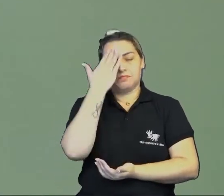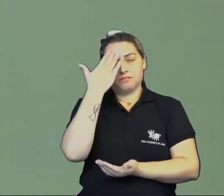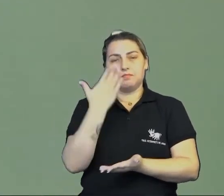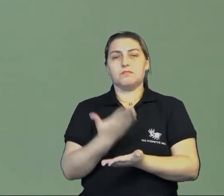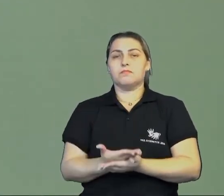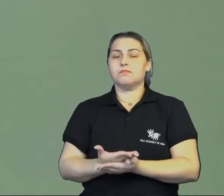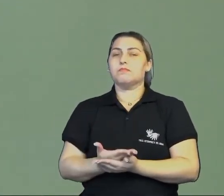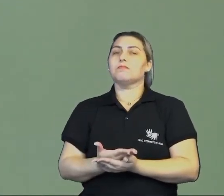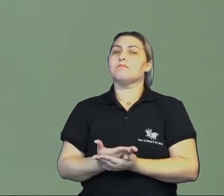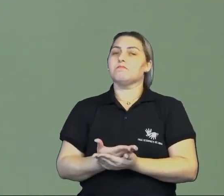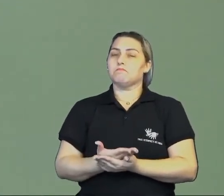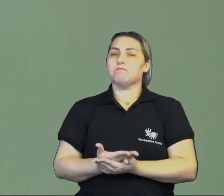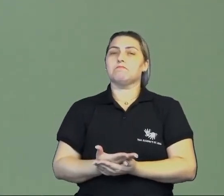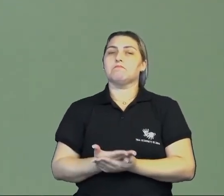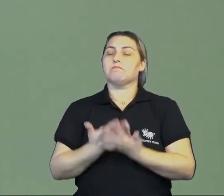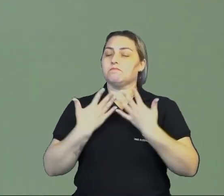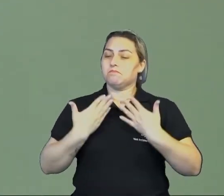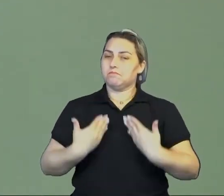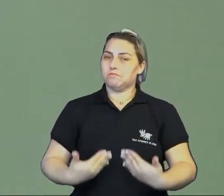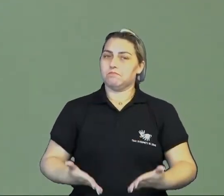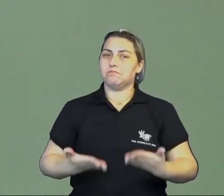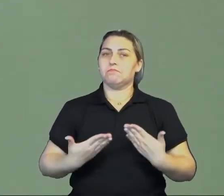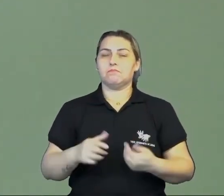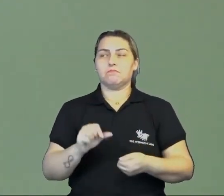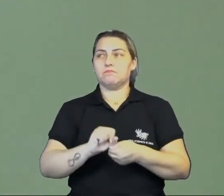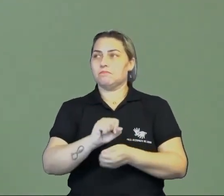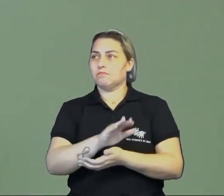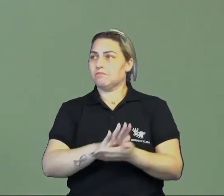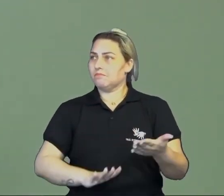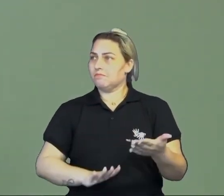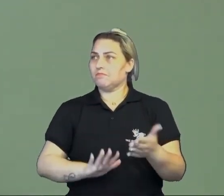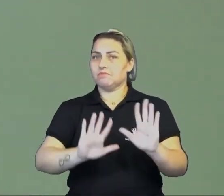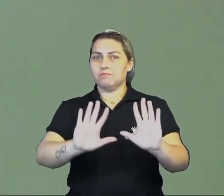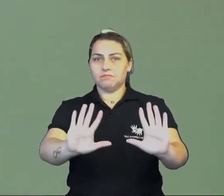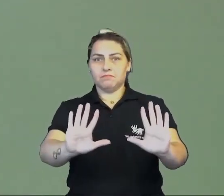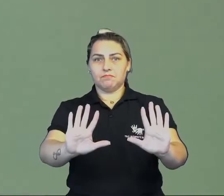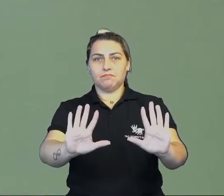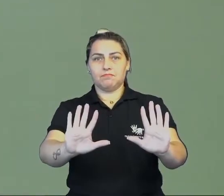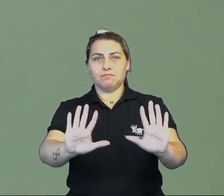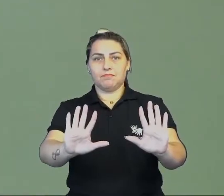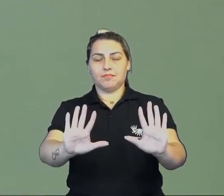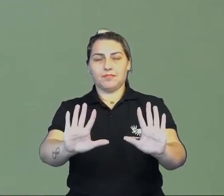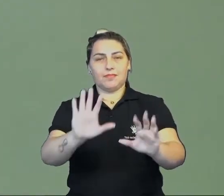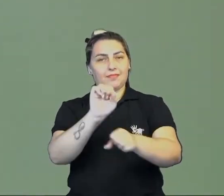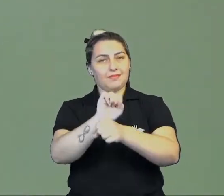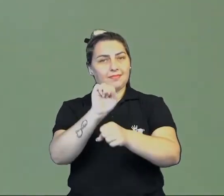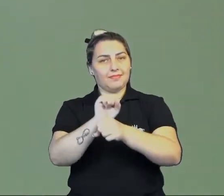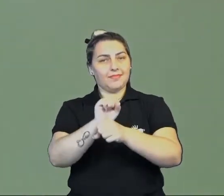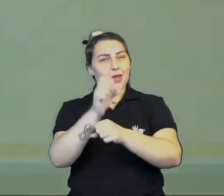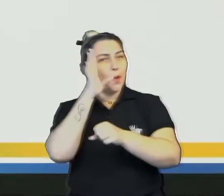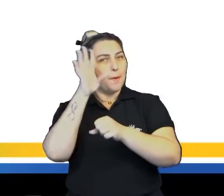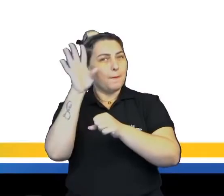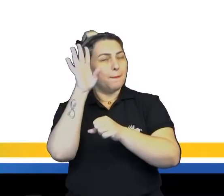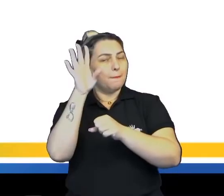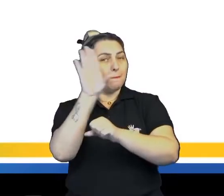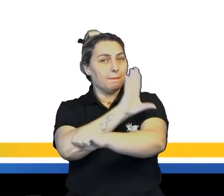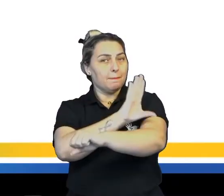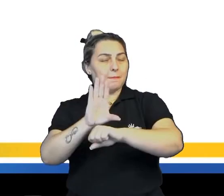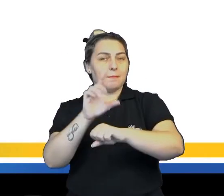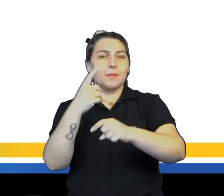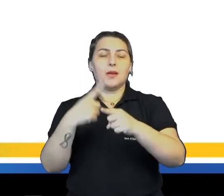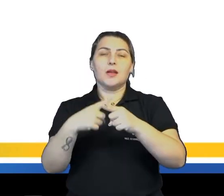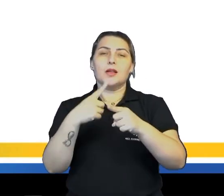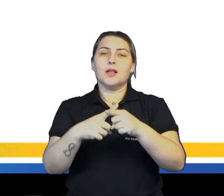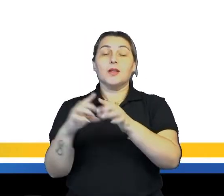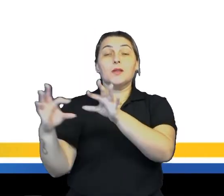que essa parte está suave, então a gente vai, eu acho que fazer atividade. Não! Boa, muito bem, a gente vai fazer uma reflexão cultural, porque